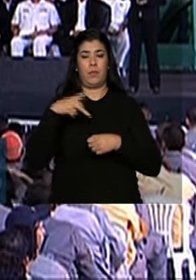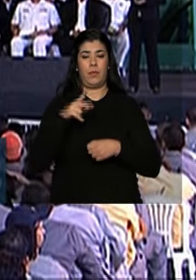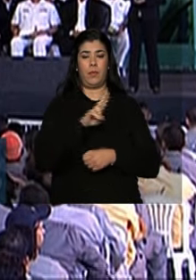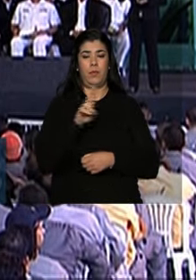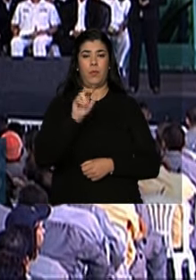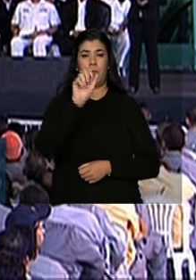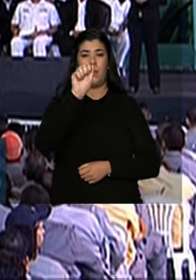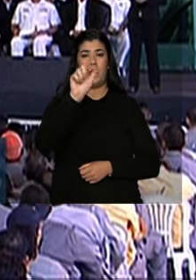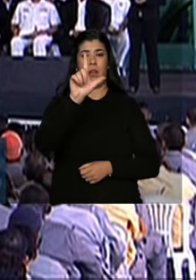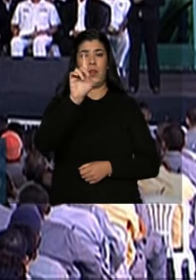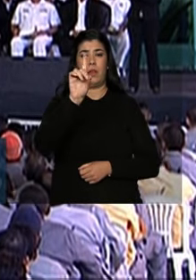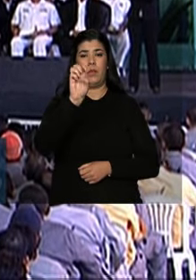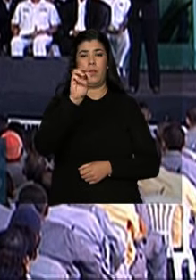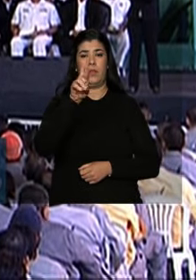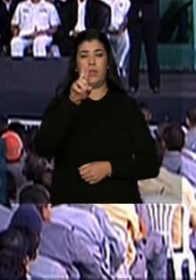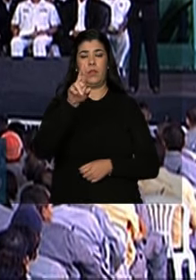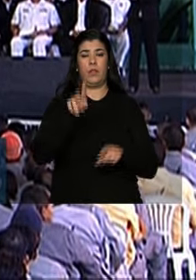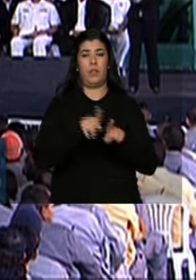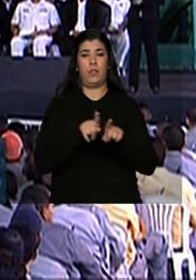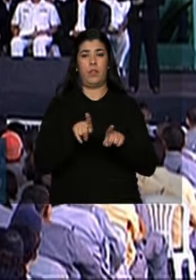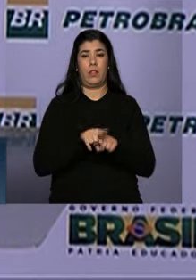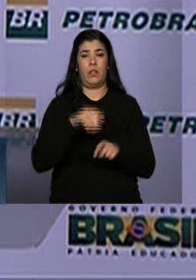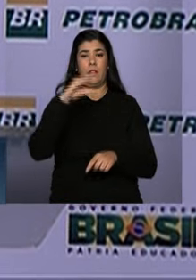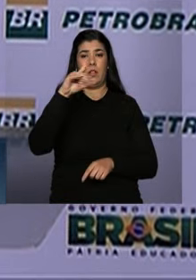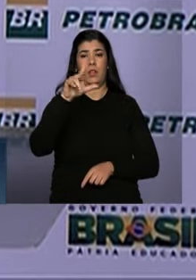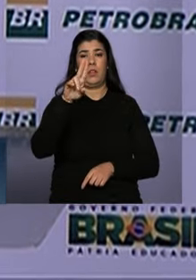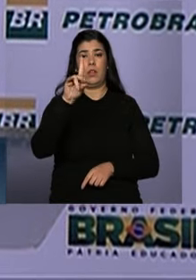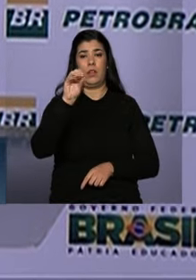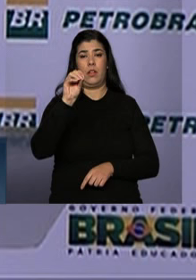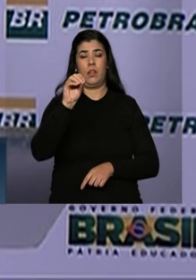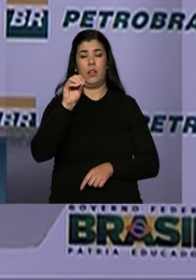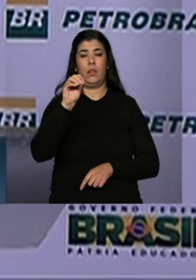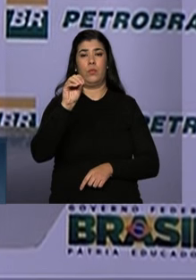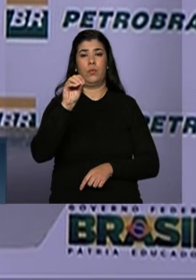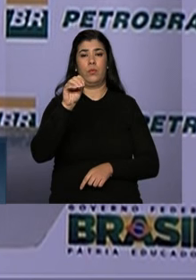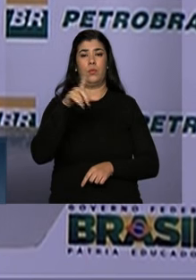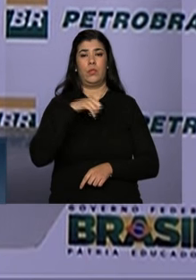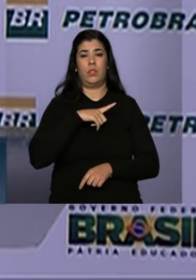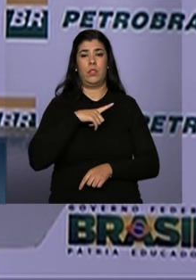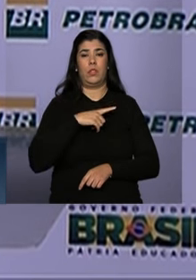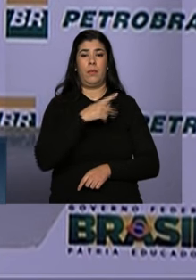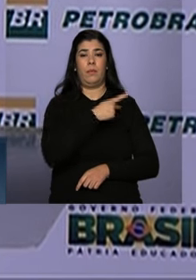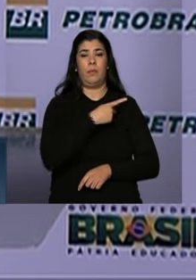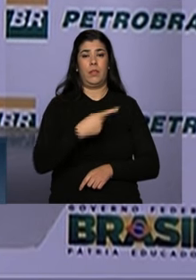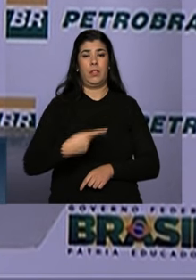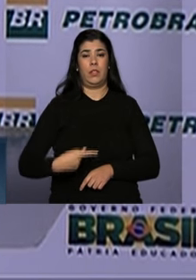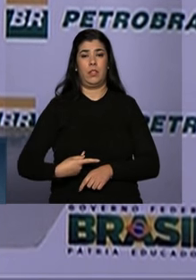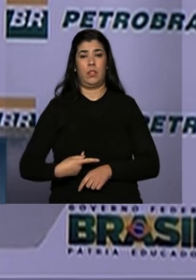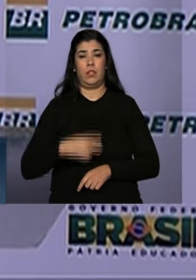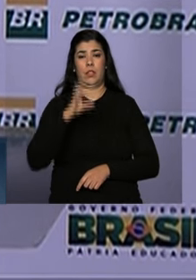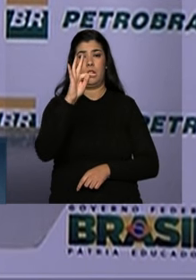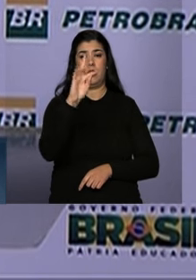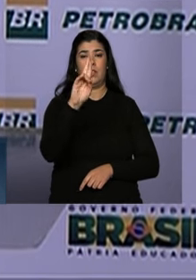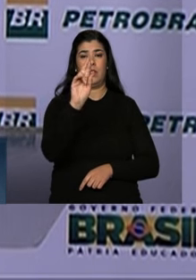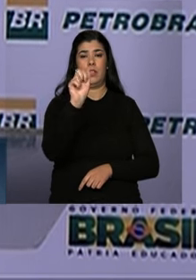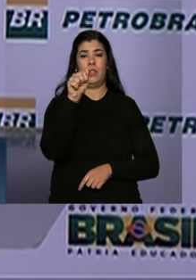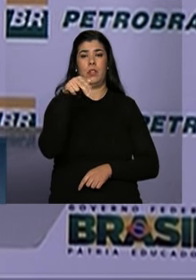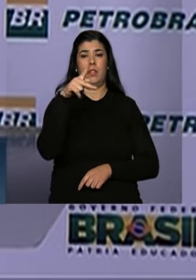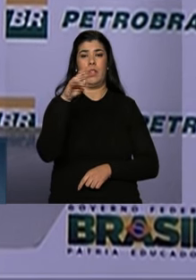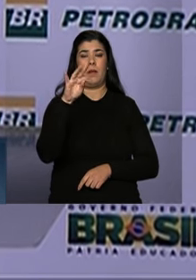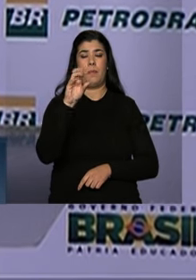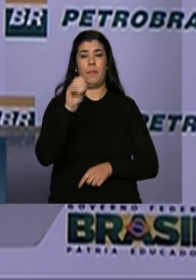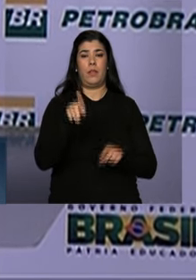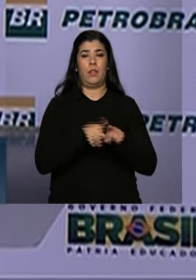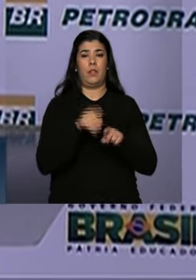Bendini, senhor Cláudio Campos, presidente da Transpetro, meu colega ministro,